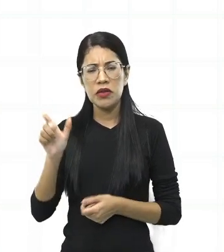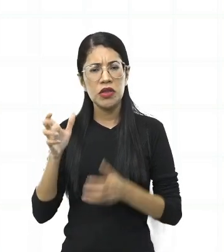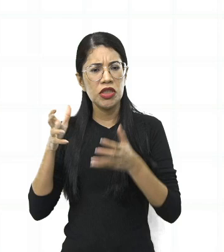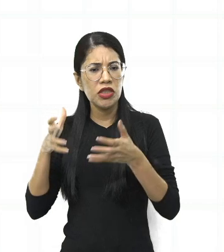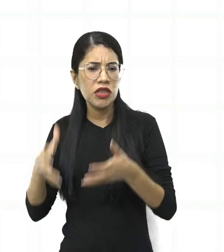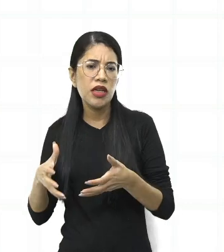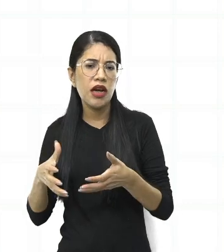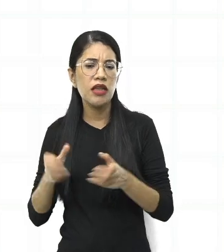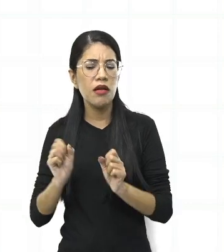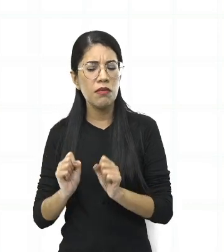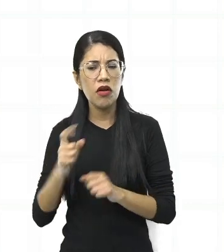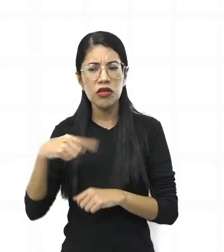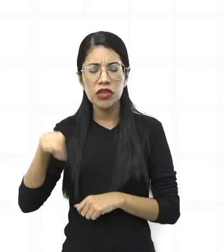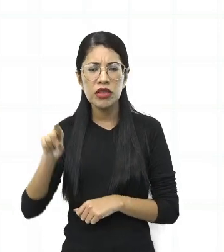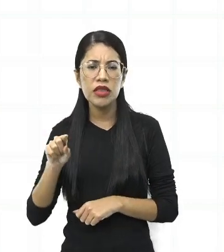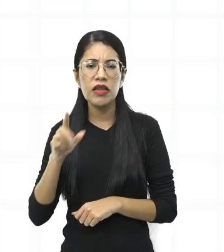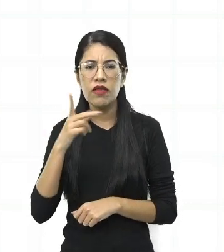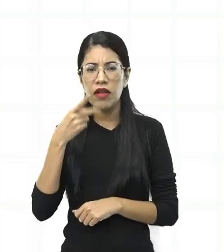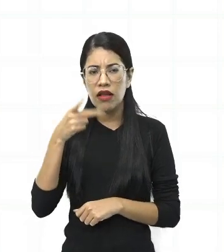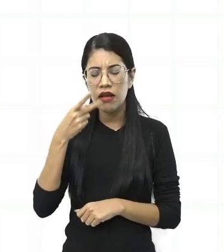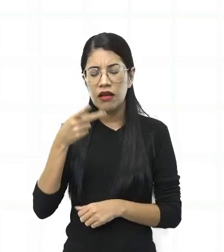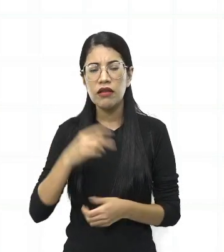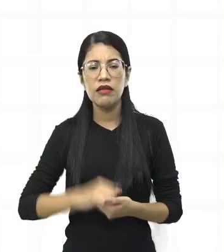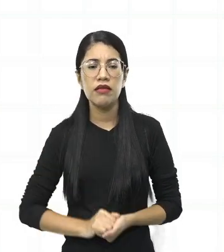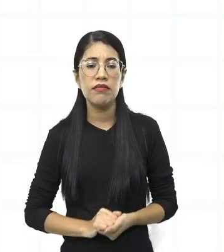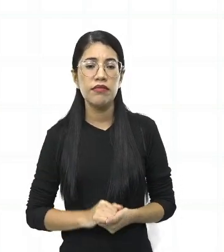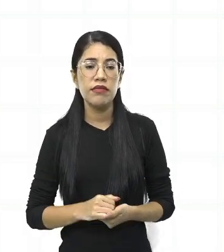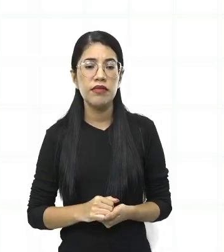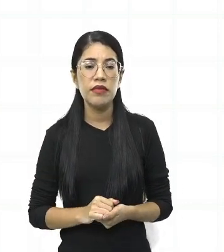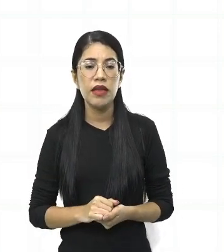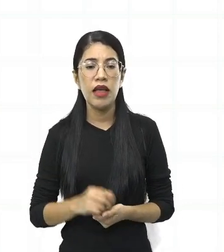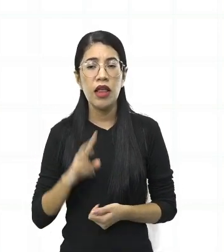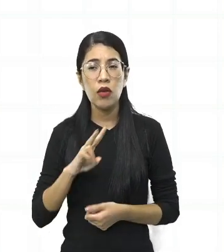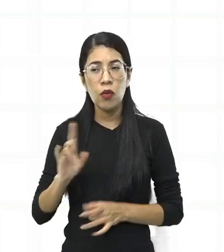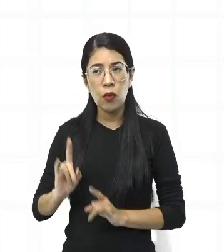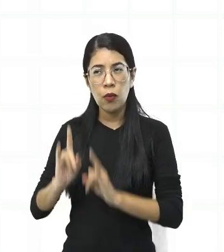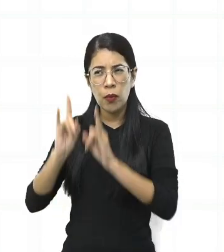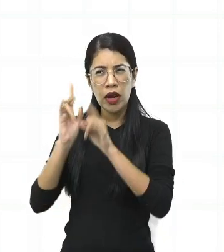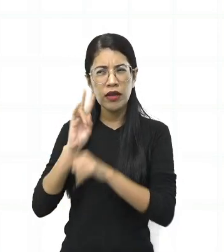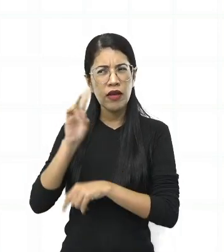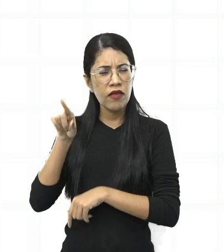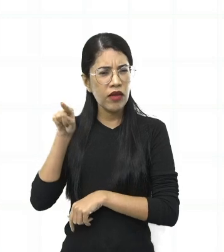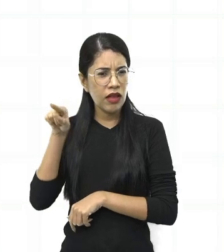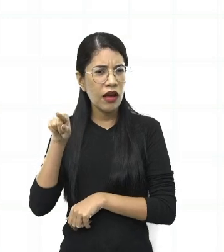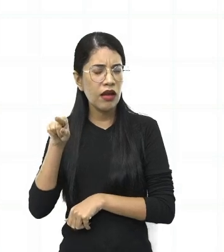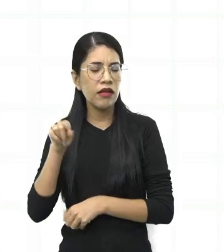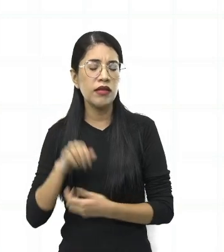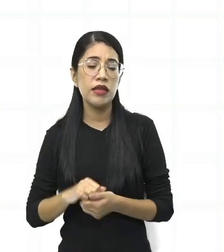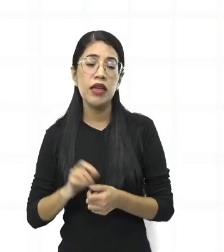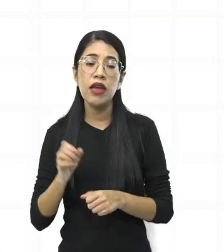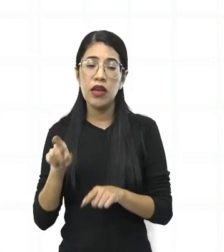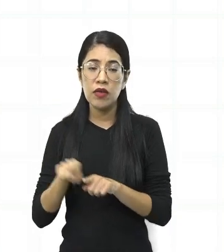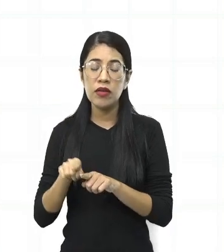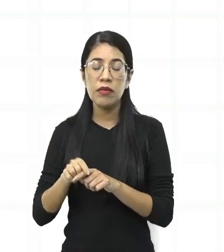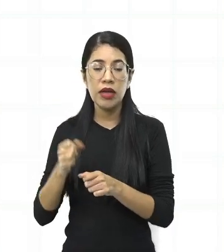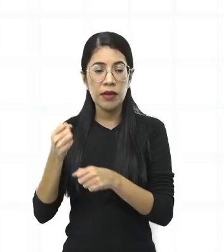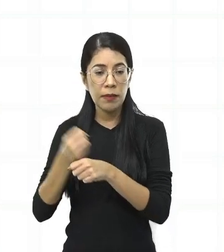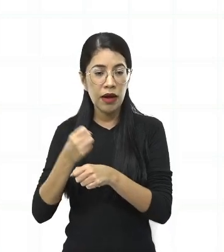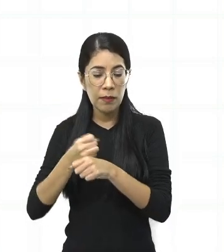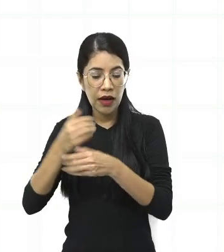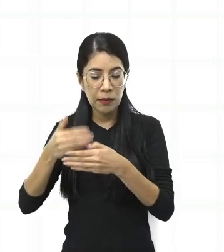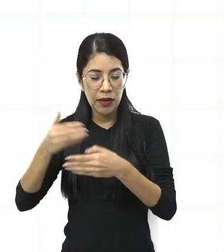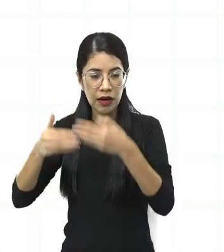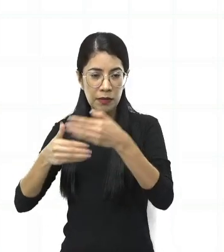né? Pode ir, tagarela. Tá vendo aquele edifício, moço? Ajudei a levantar. Olha só, lá